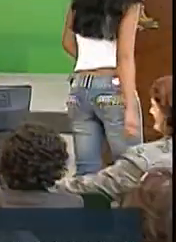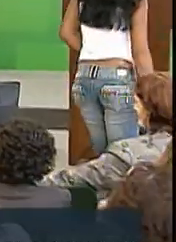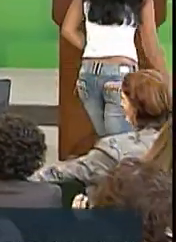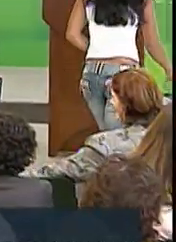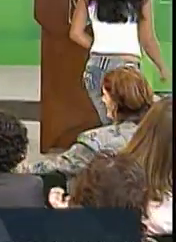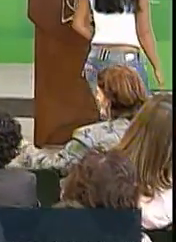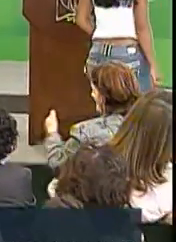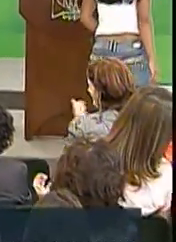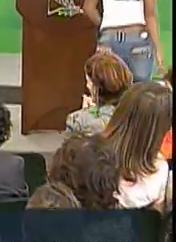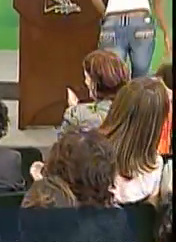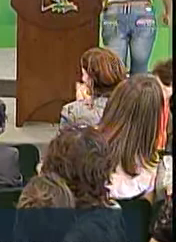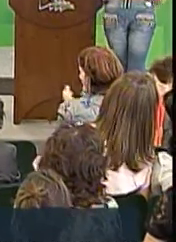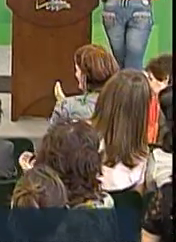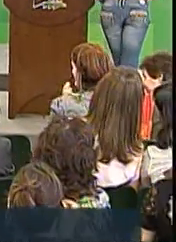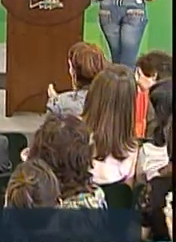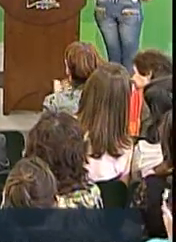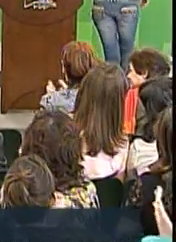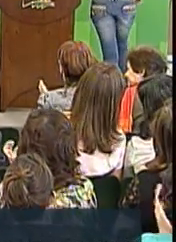Oi